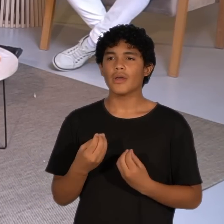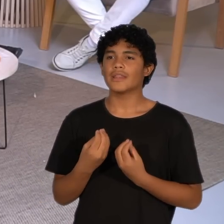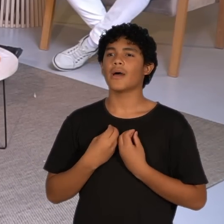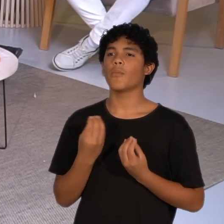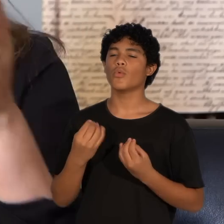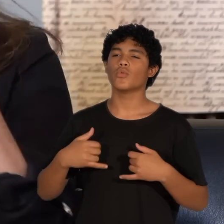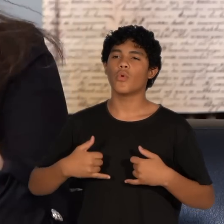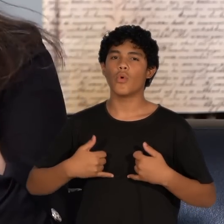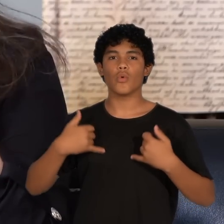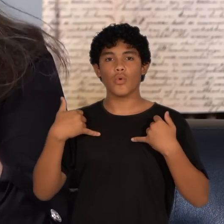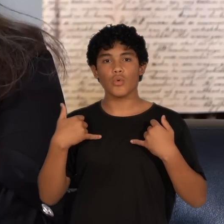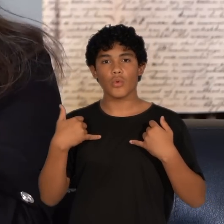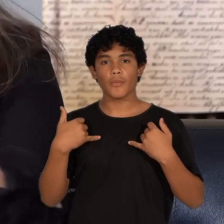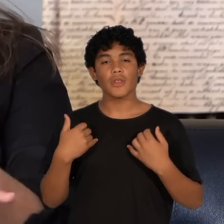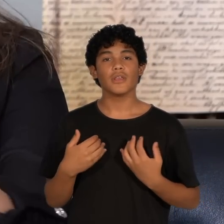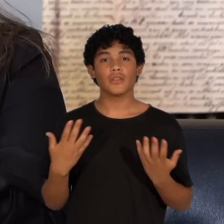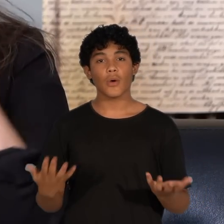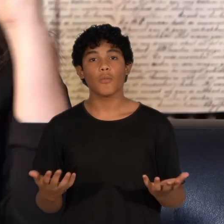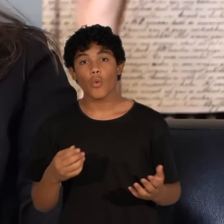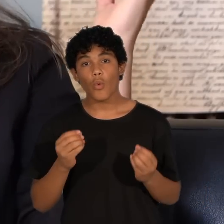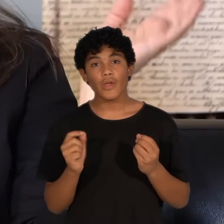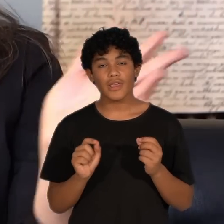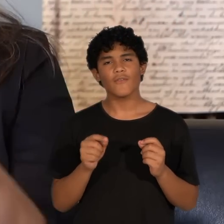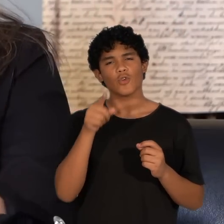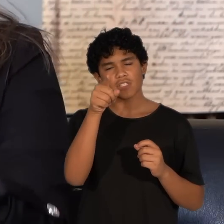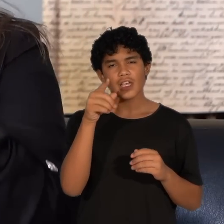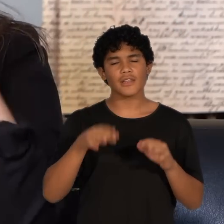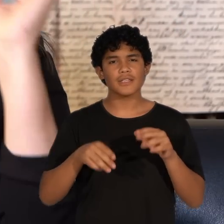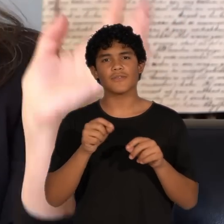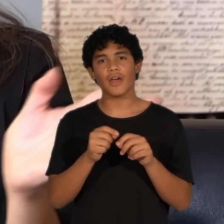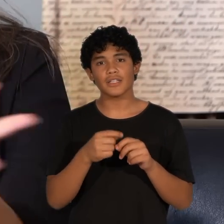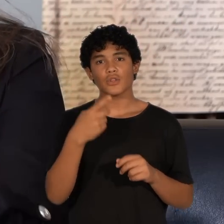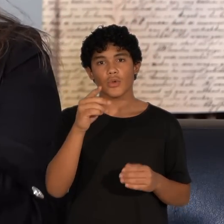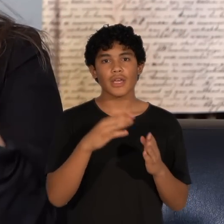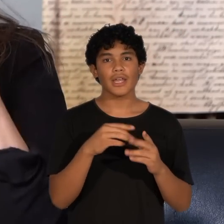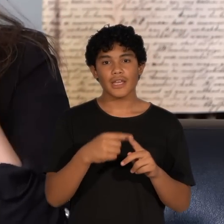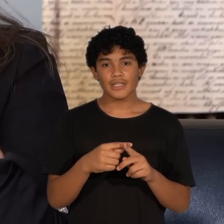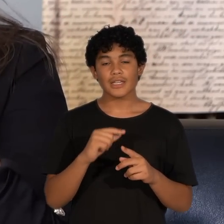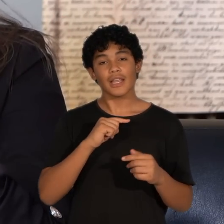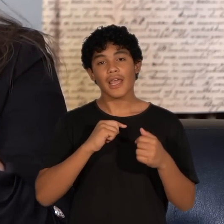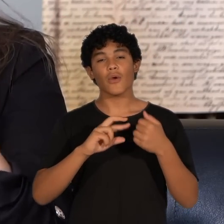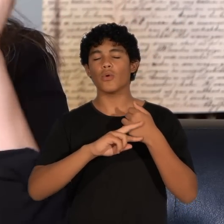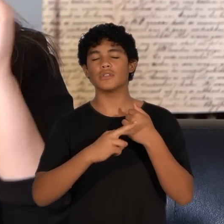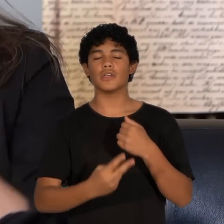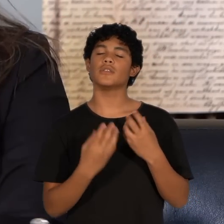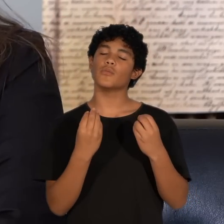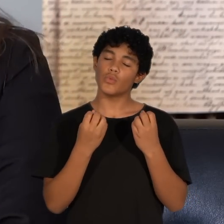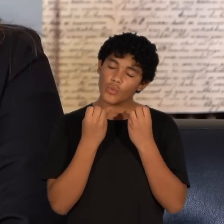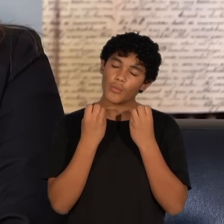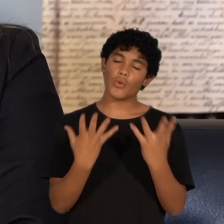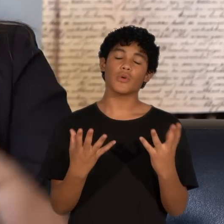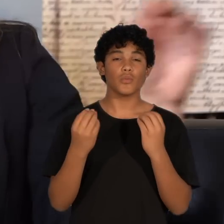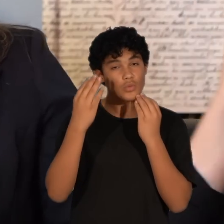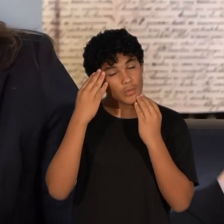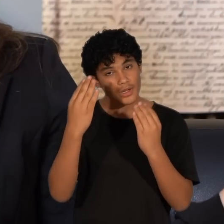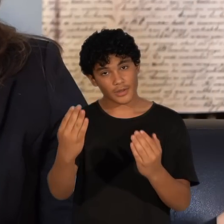meu aluno, tá vendo? O que você faz aí na igreja vai reverberar, vai ter consequências maravilhosas para